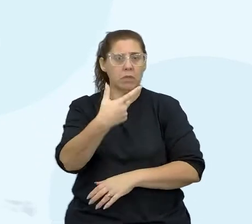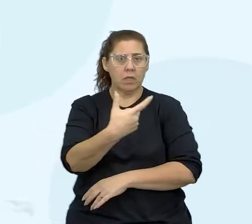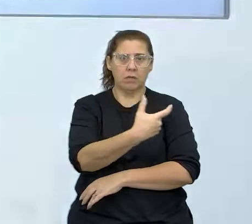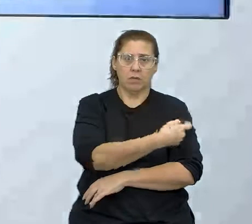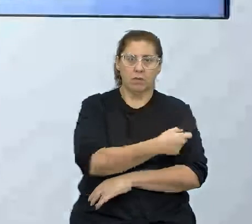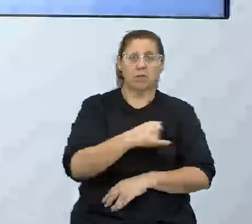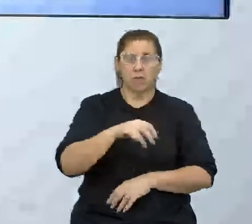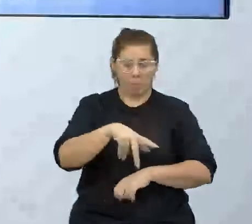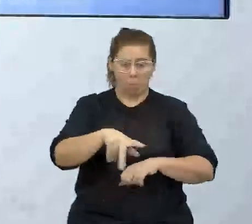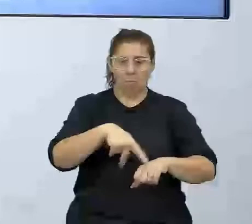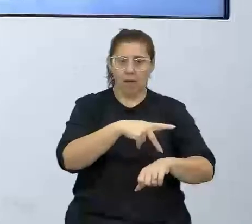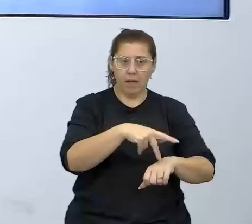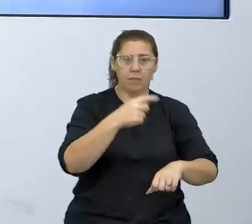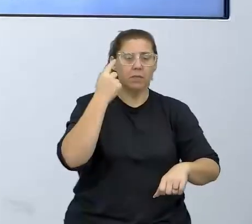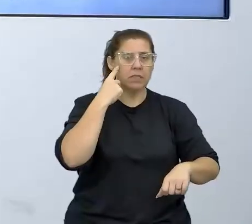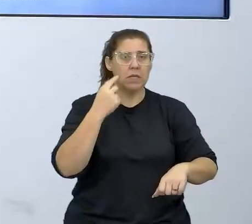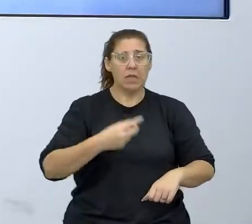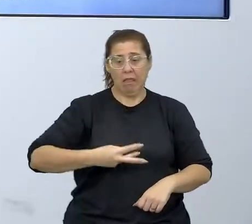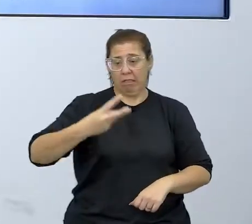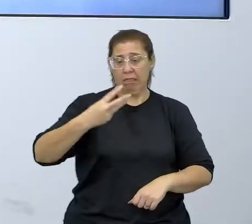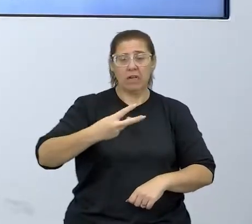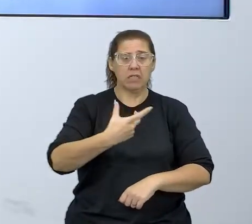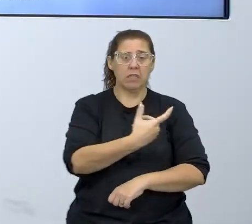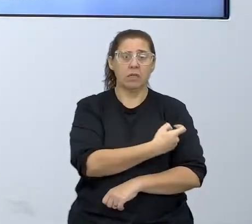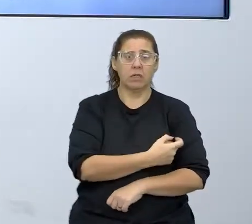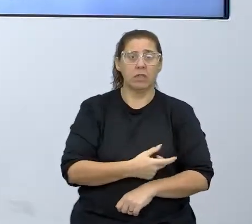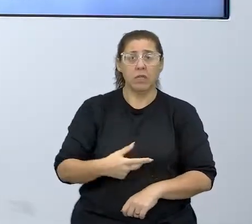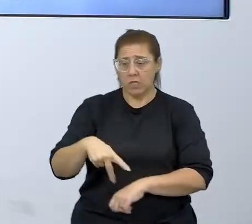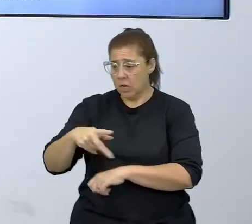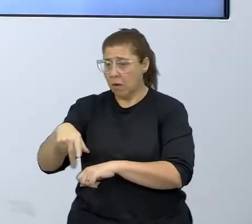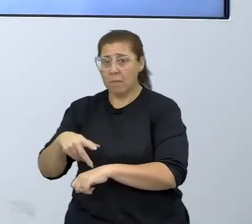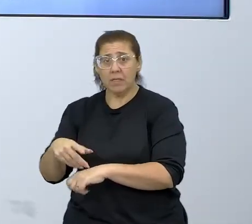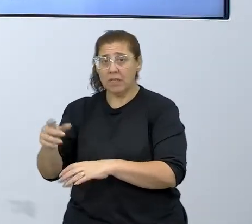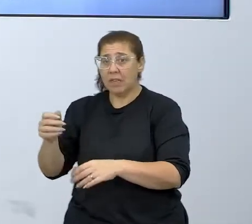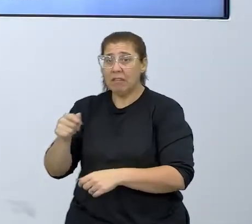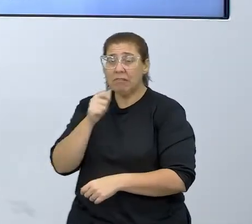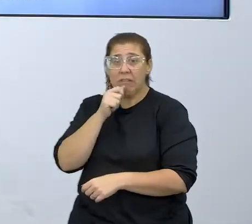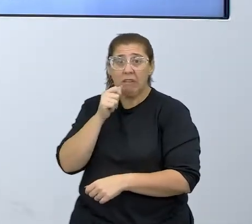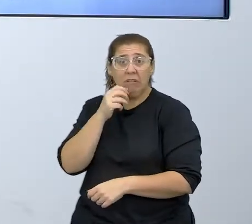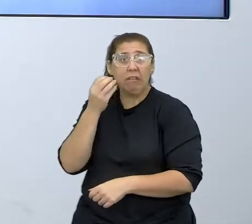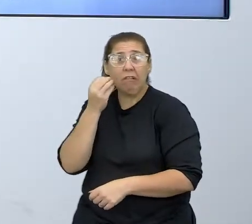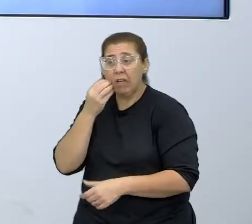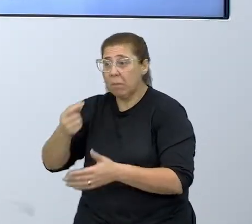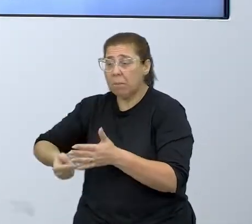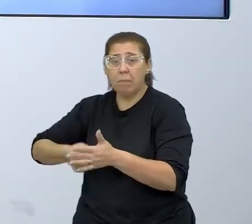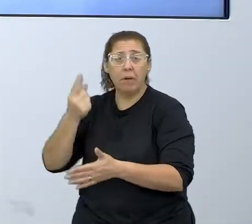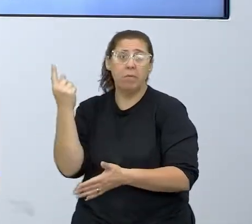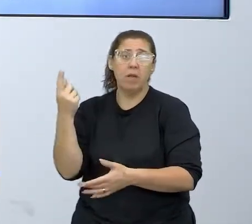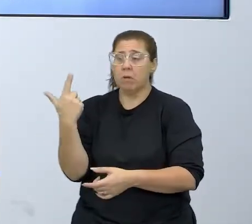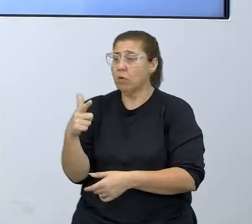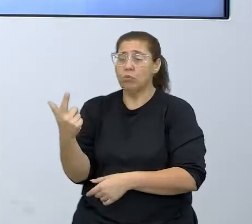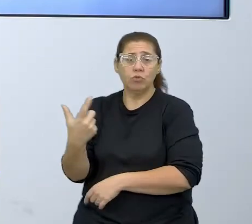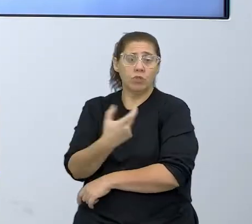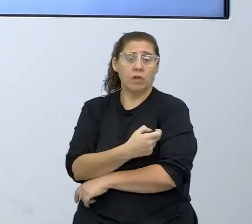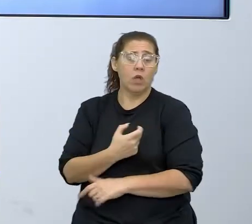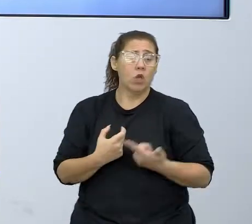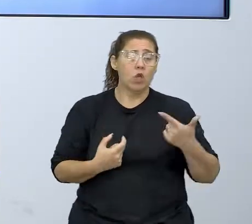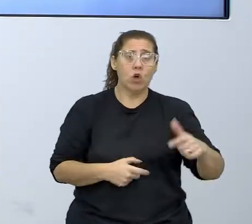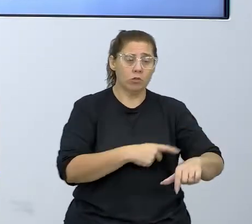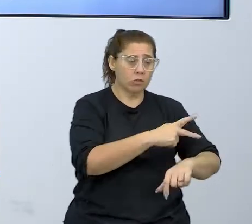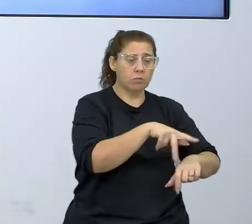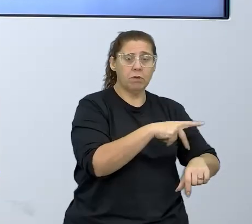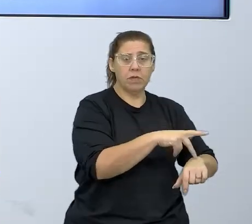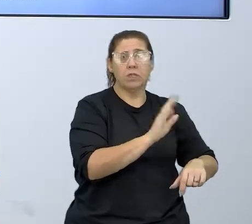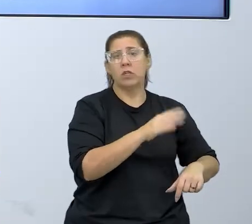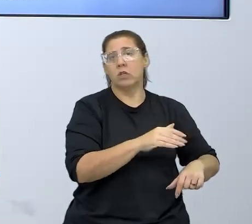tinha país pensando em terceira dose da vacina, tinha país que não tinha terminado a primeira, porque não tinha vacina. Enquanto outros países estavam